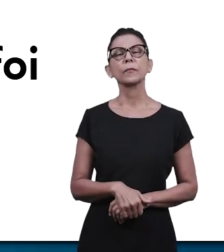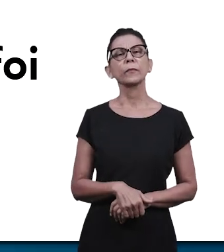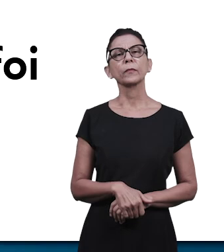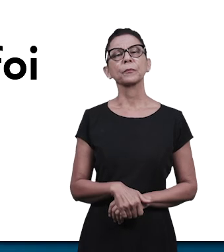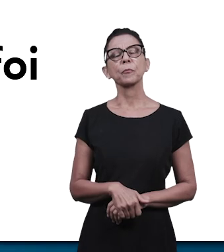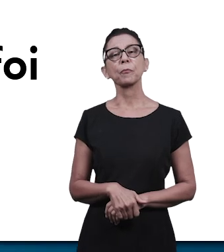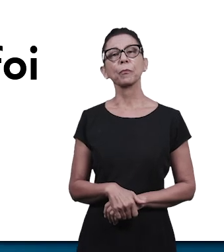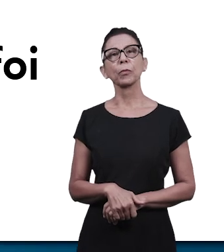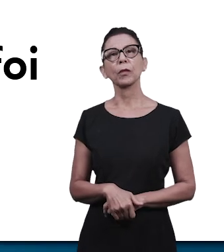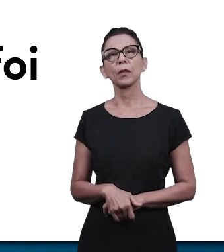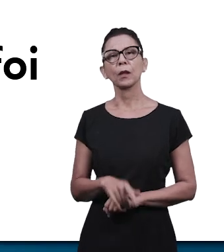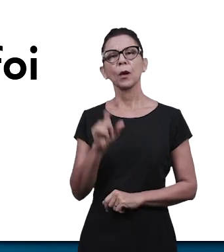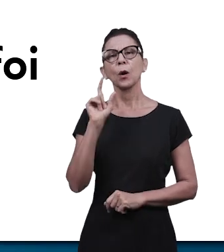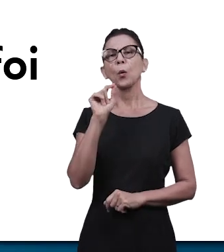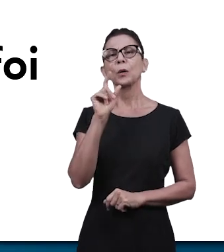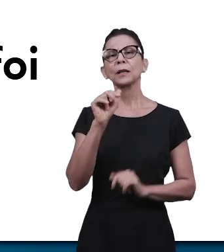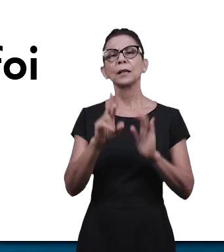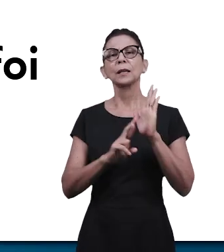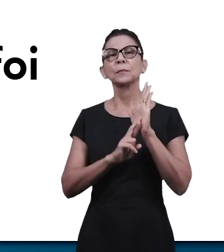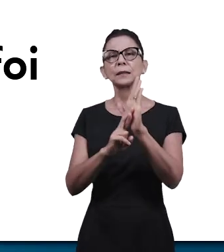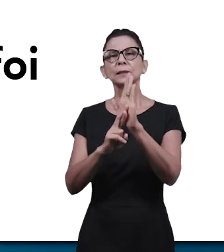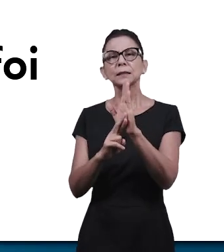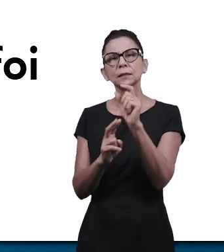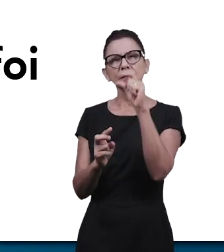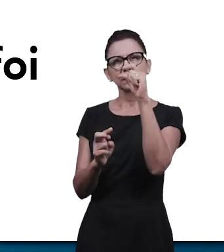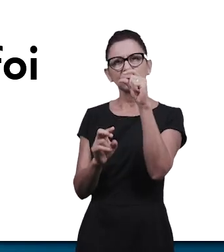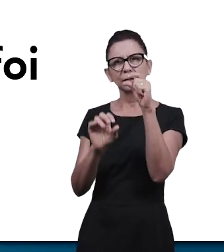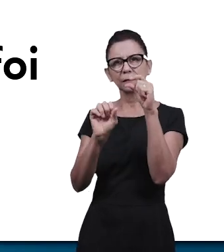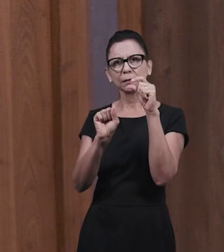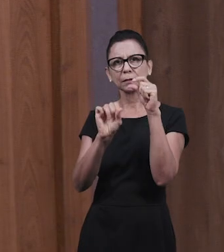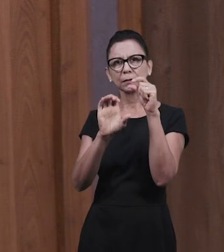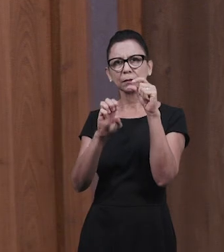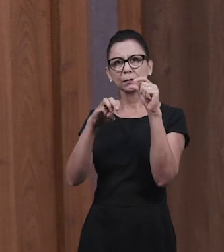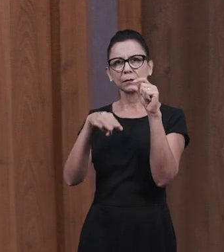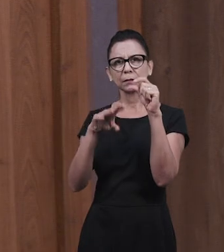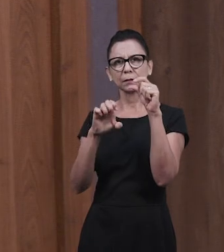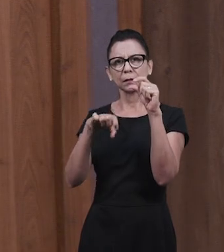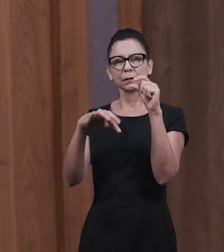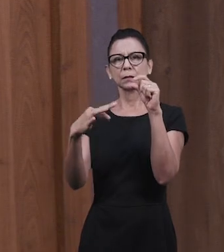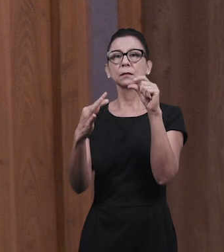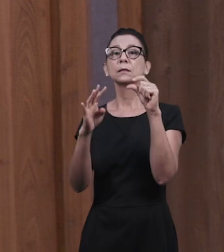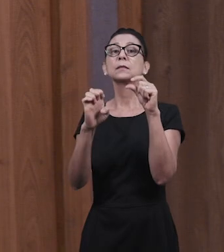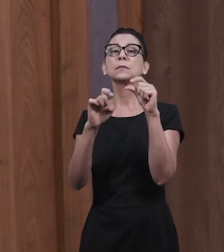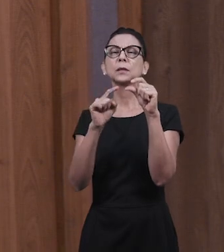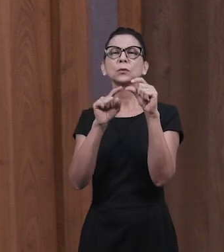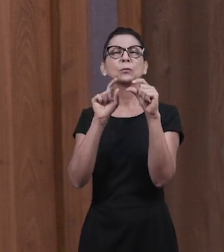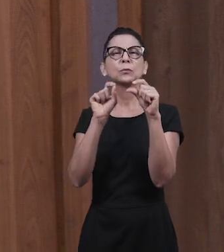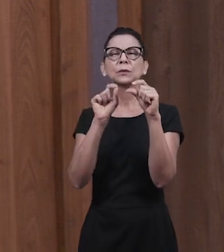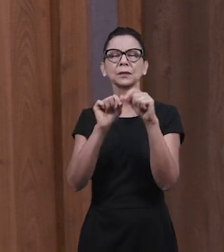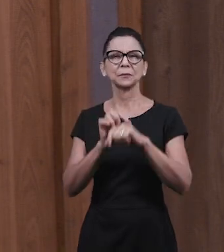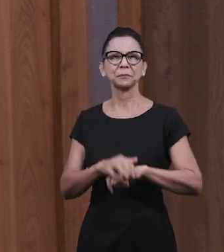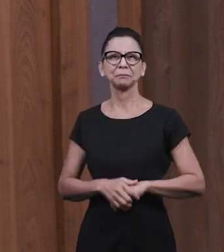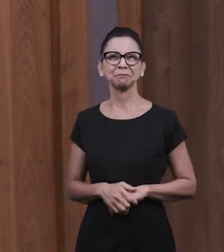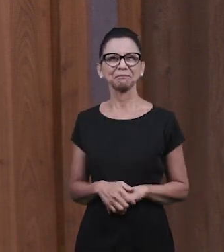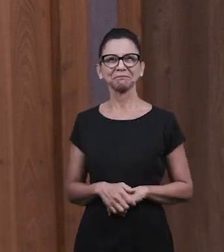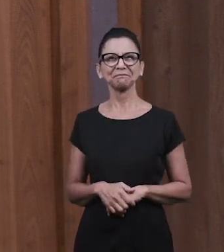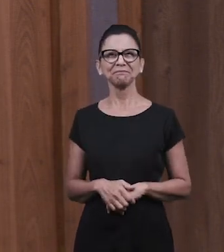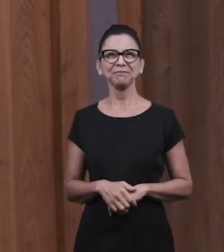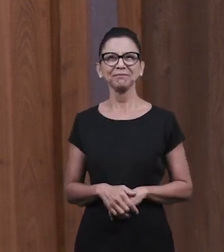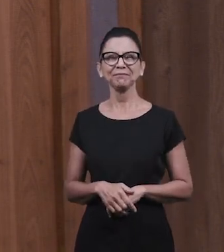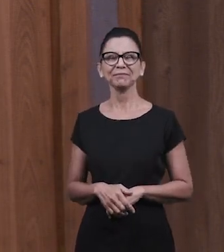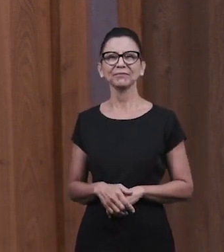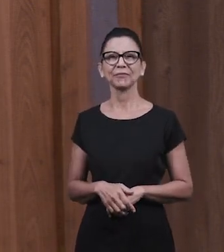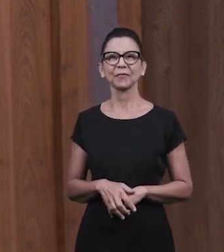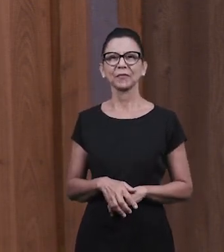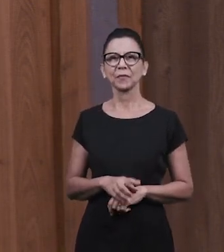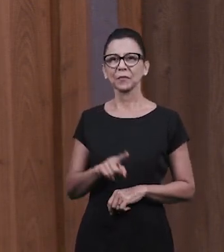que representa a semente? E agora, para nos explicar o que representa a semente, nós vamos dirigir essa